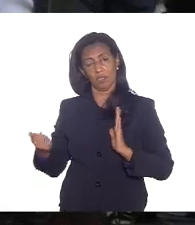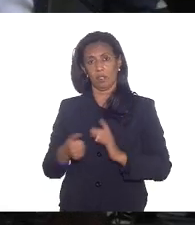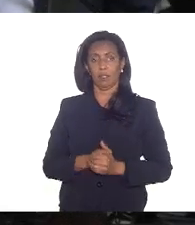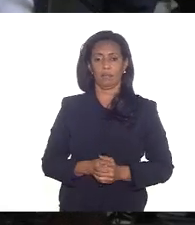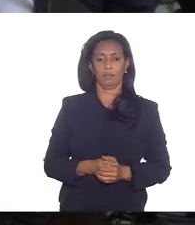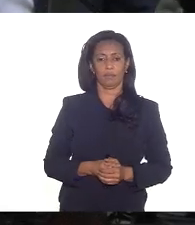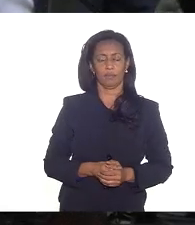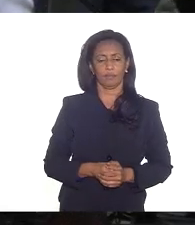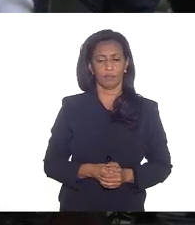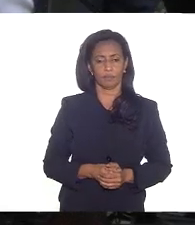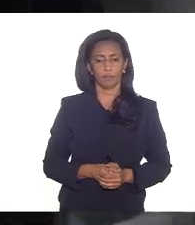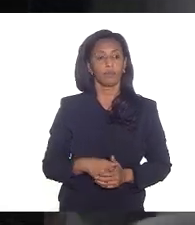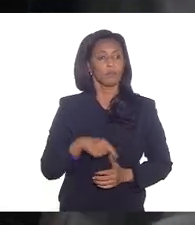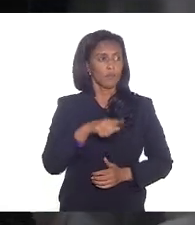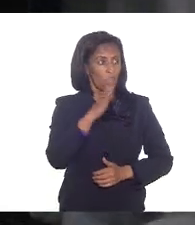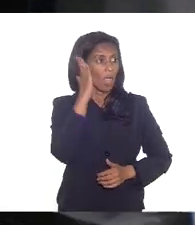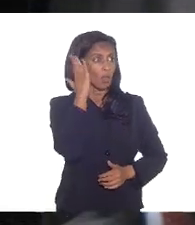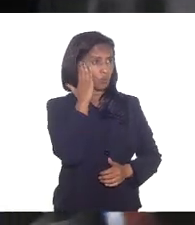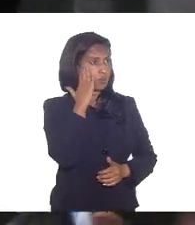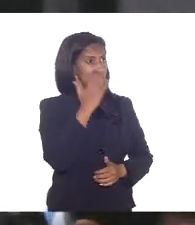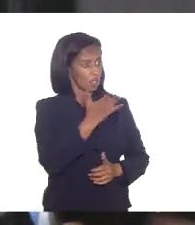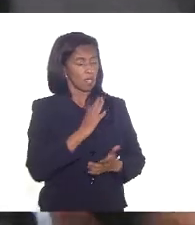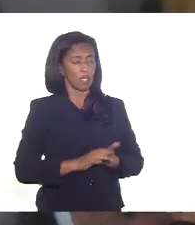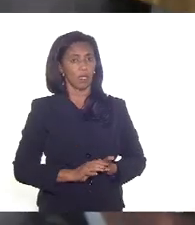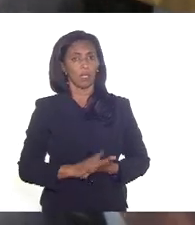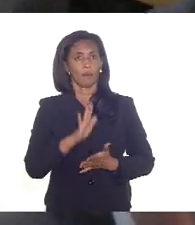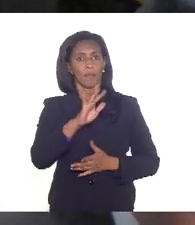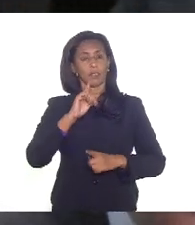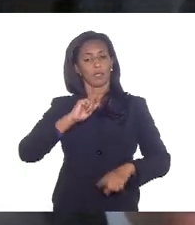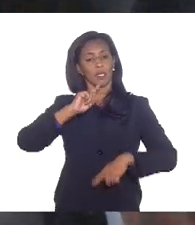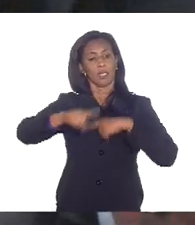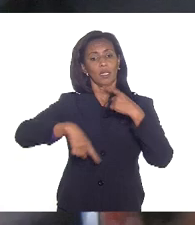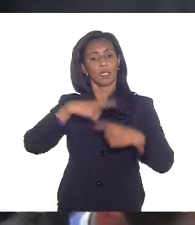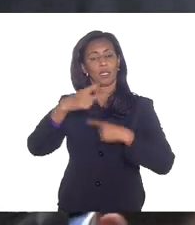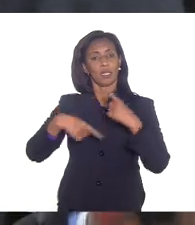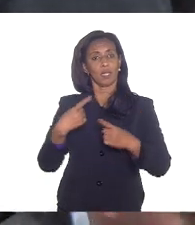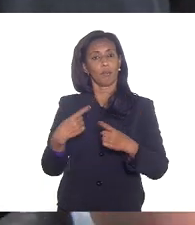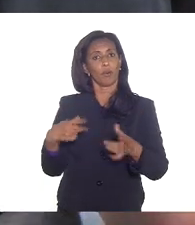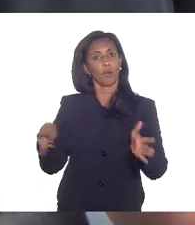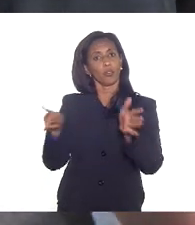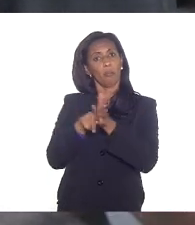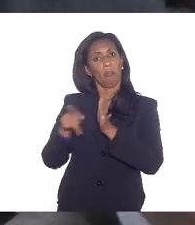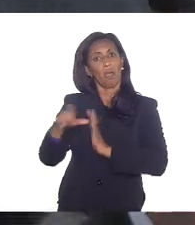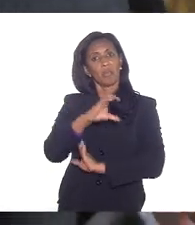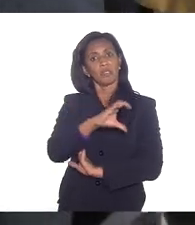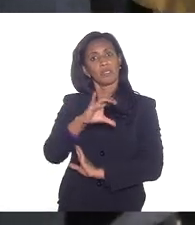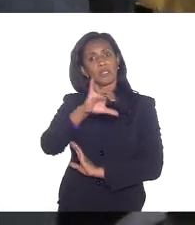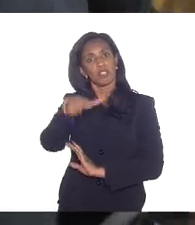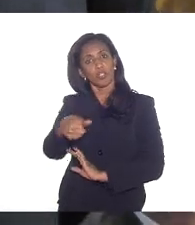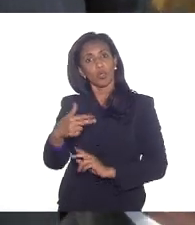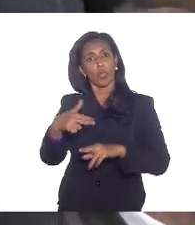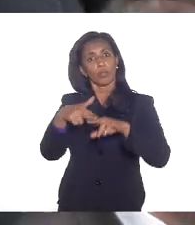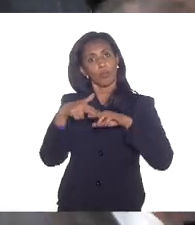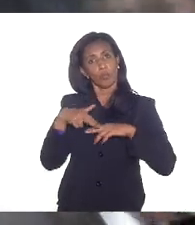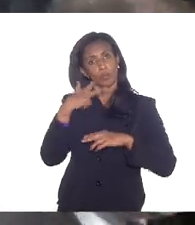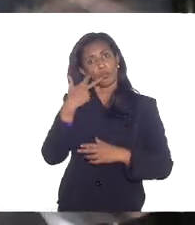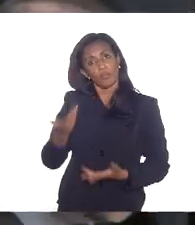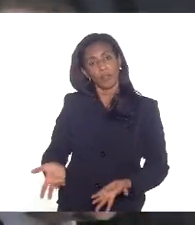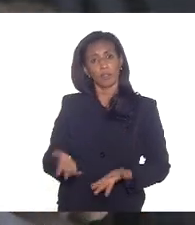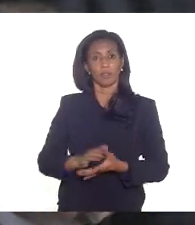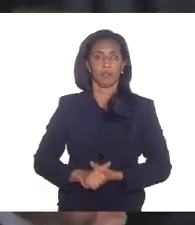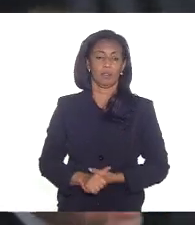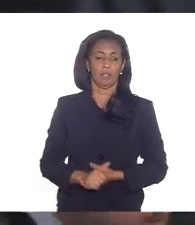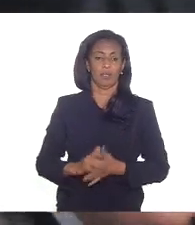vez que vem a plenário eu sei querido mas olha só depois prevalece o parecer da ccj por isso que eu tô dizendo